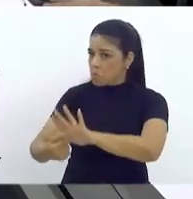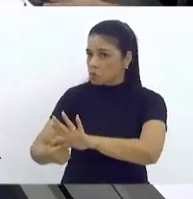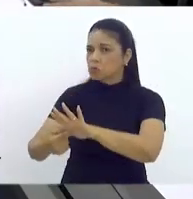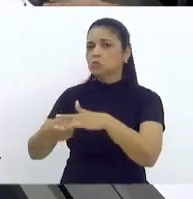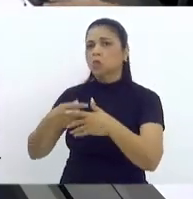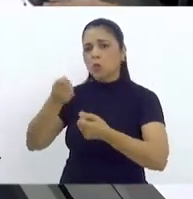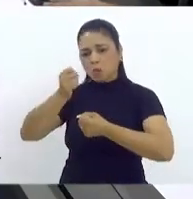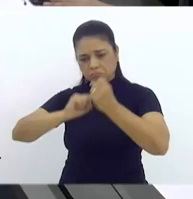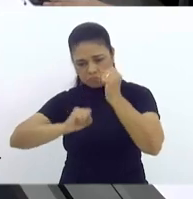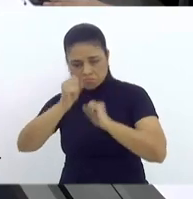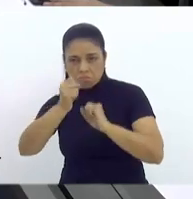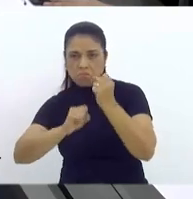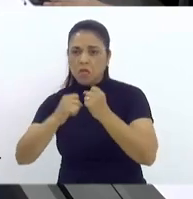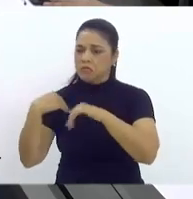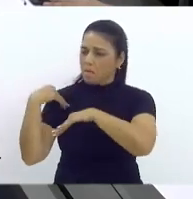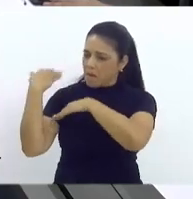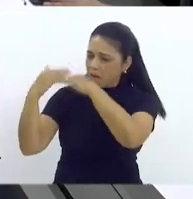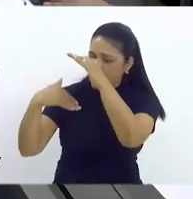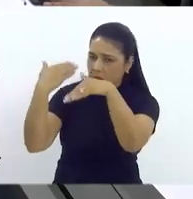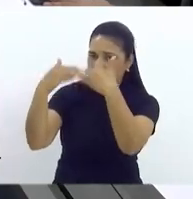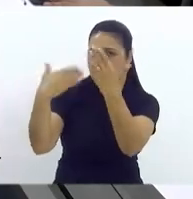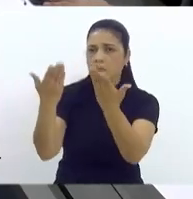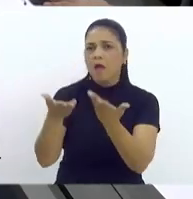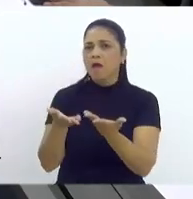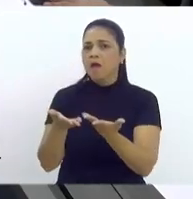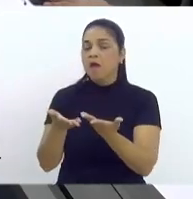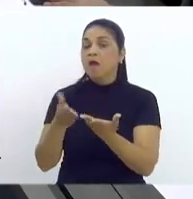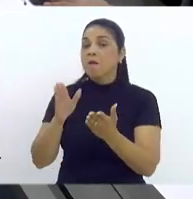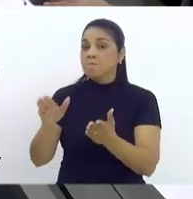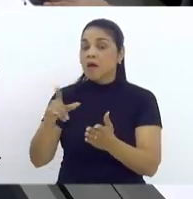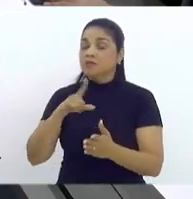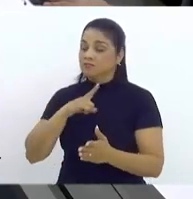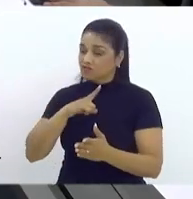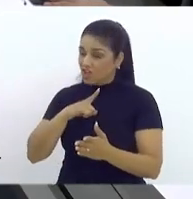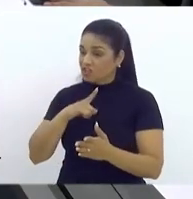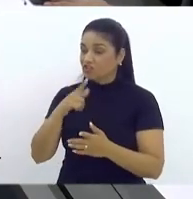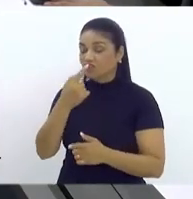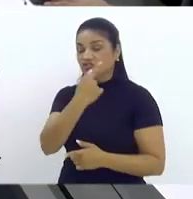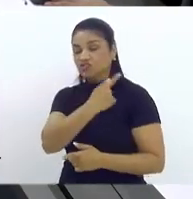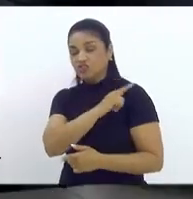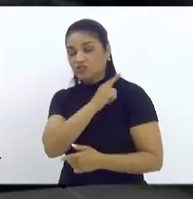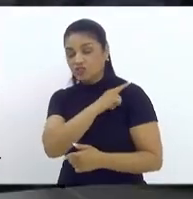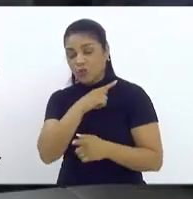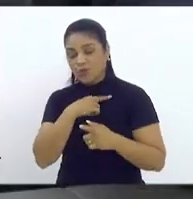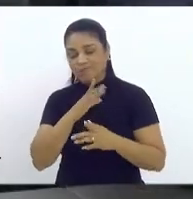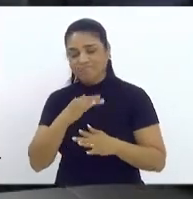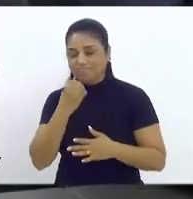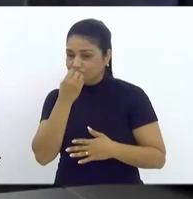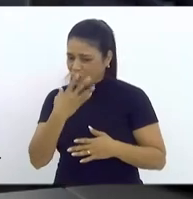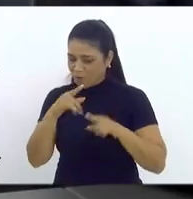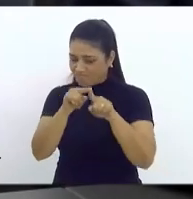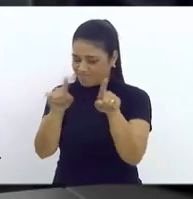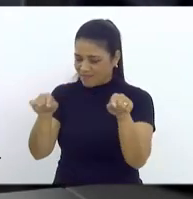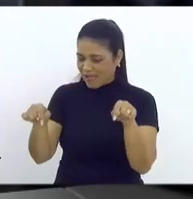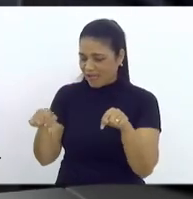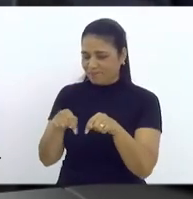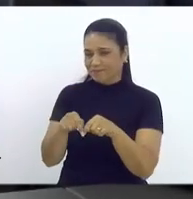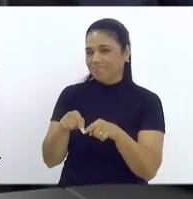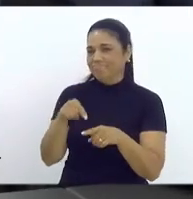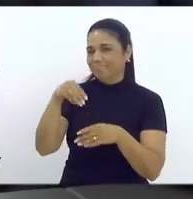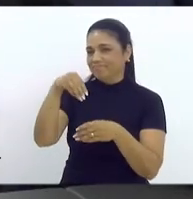a produção da empresa, como a empresa produziu. Mas tem muitos gestores que são muito bons dentro do gabinete. Fora do